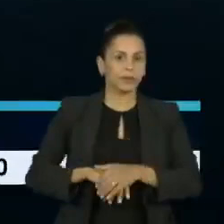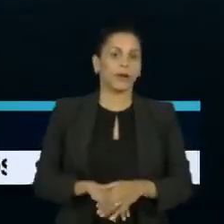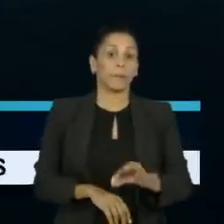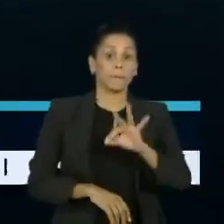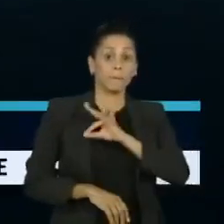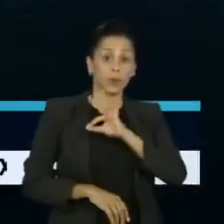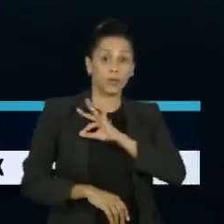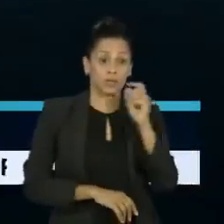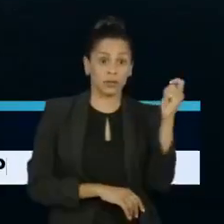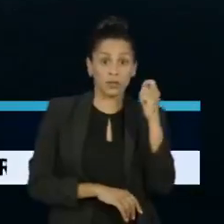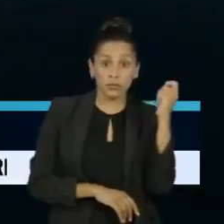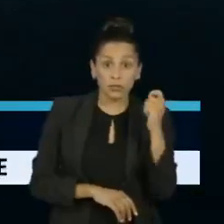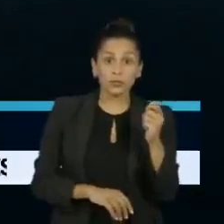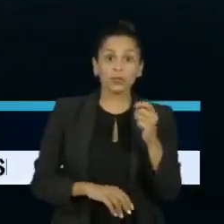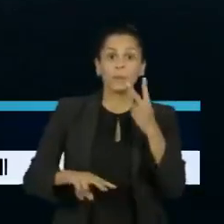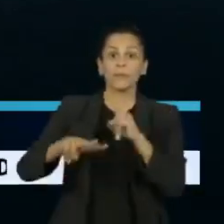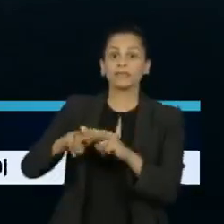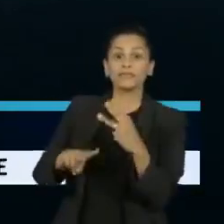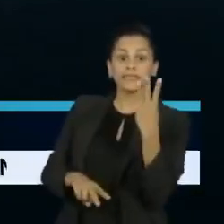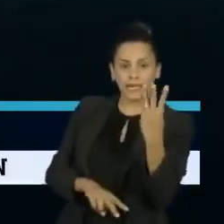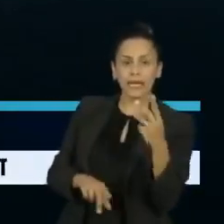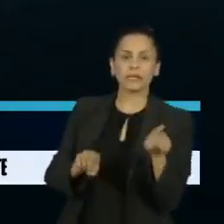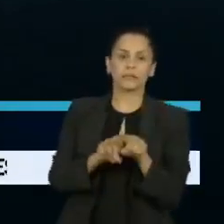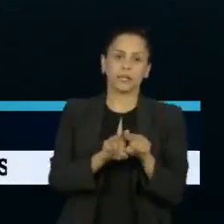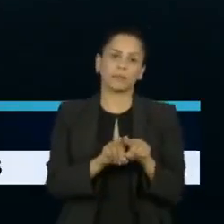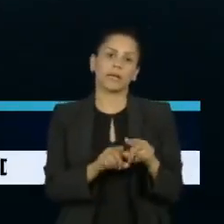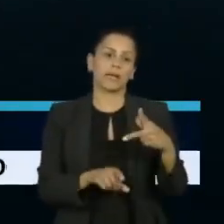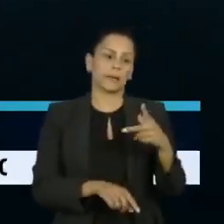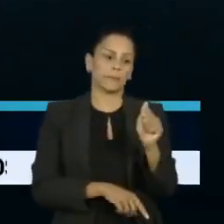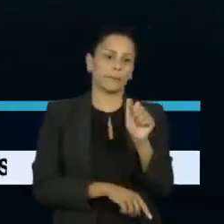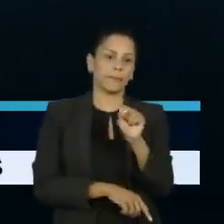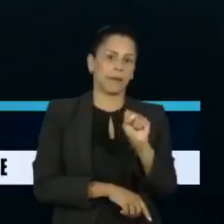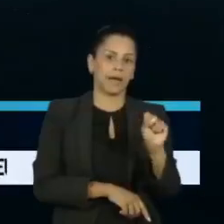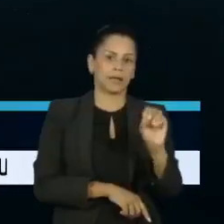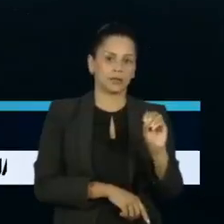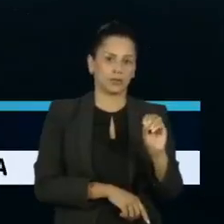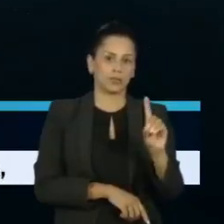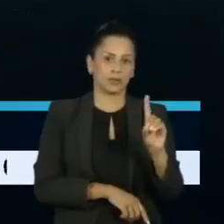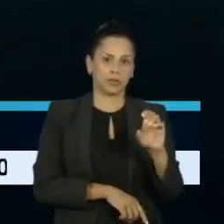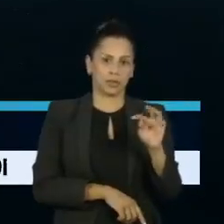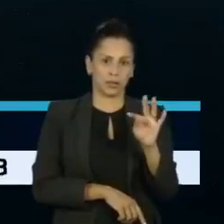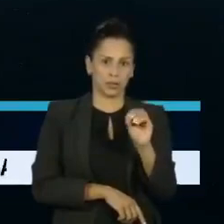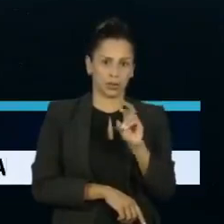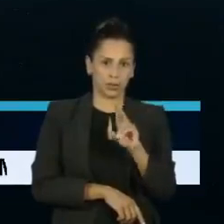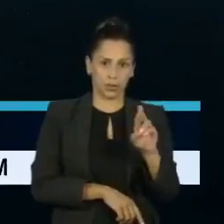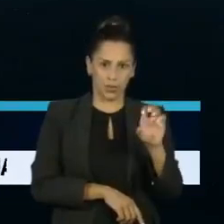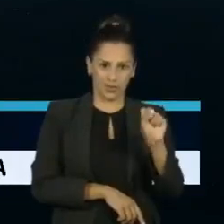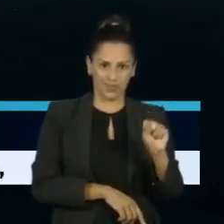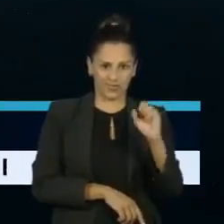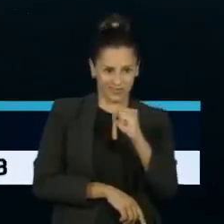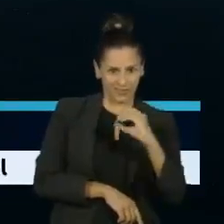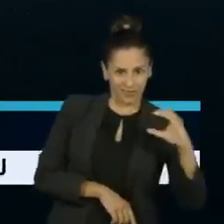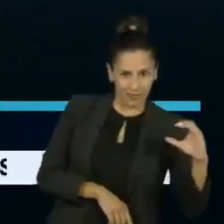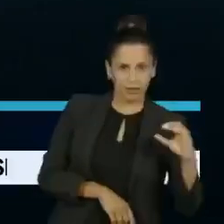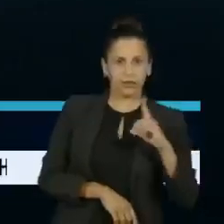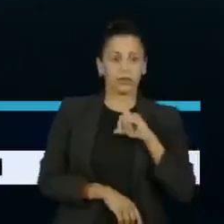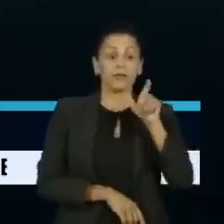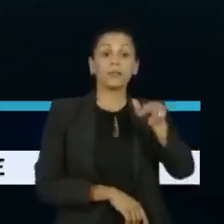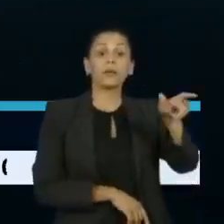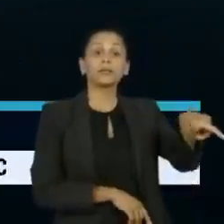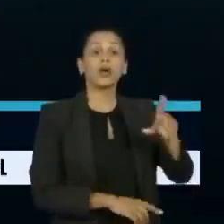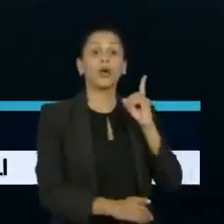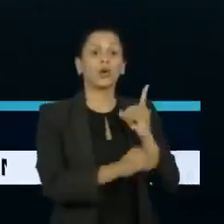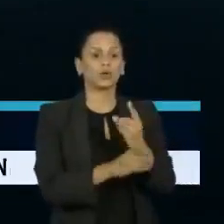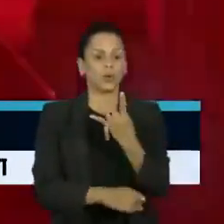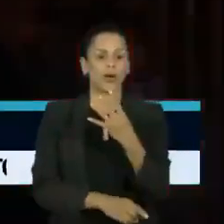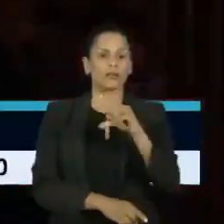Gaúcha prendeu outros 3 suspeitos na cidade de Passo de Torres, em Santa Catarina. Com eles foram encontrados